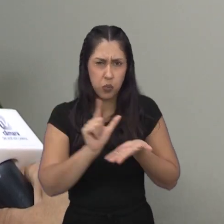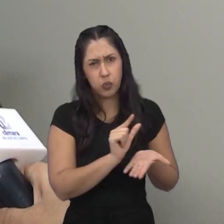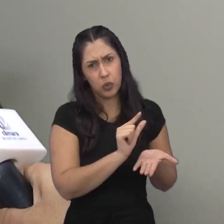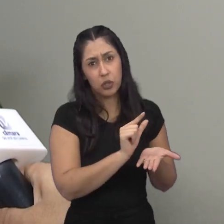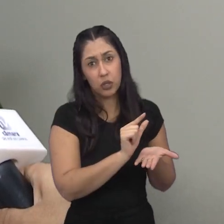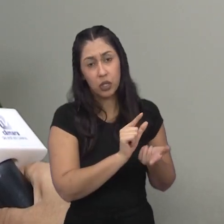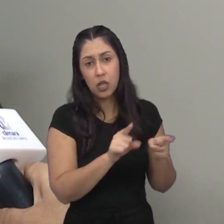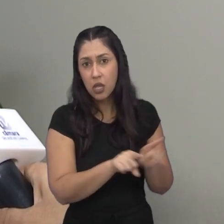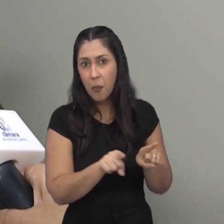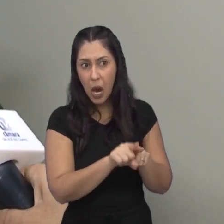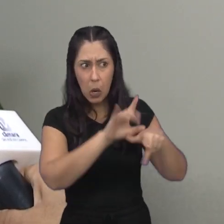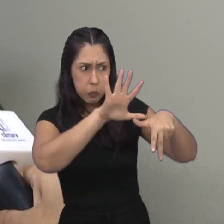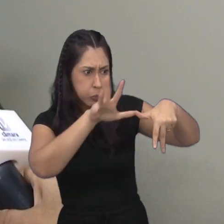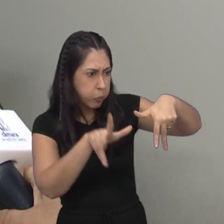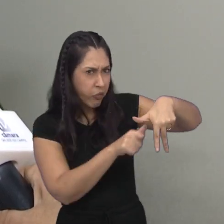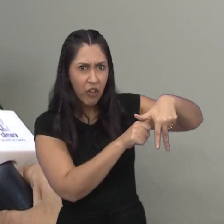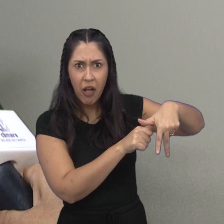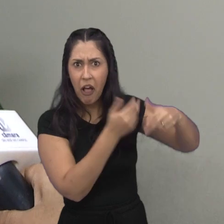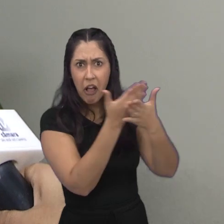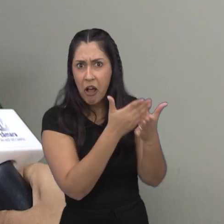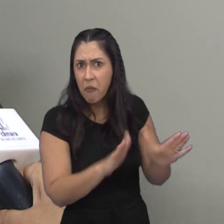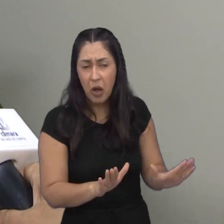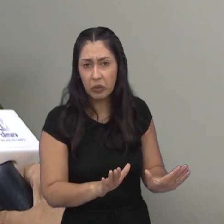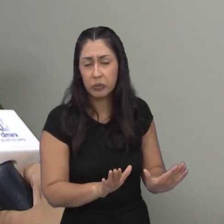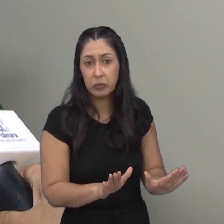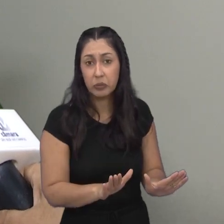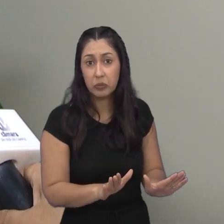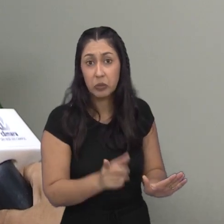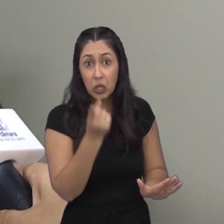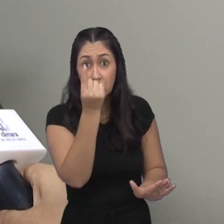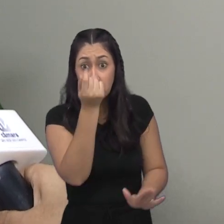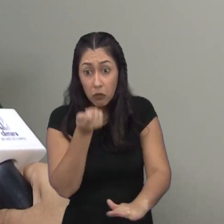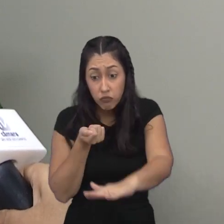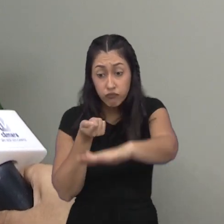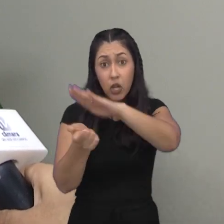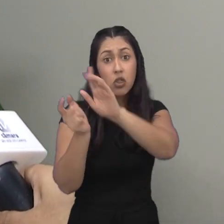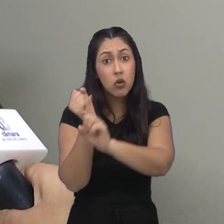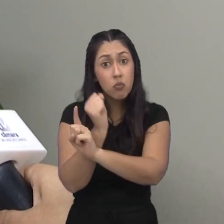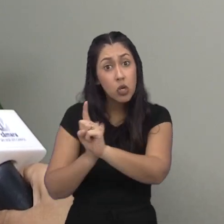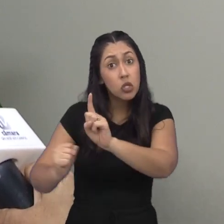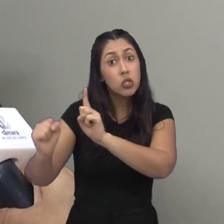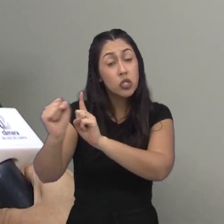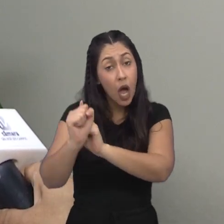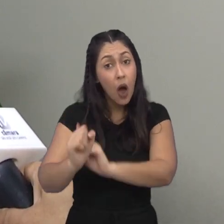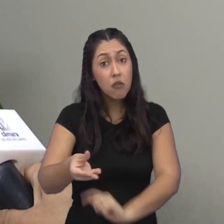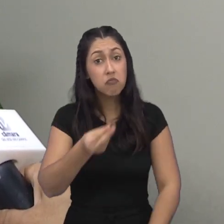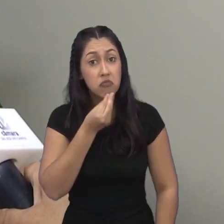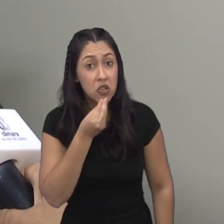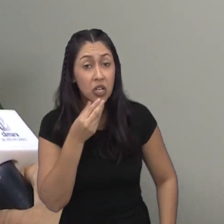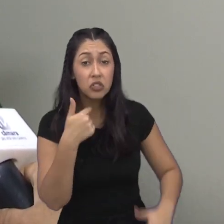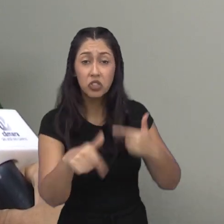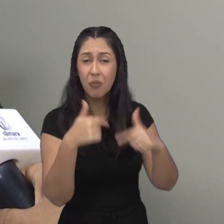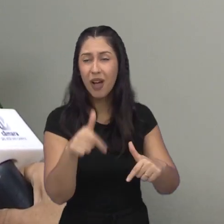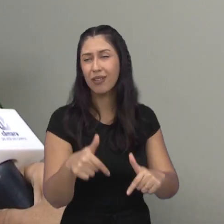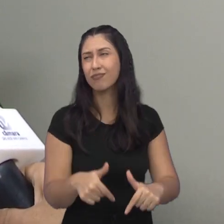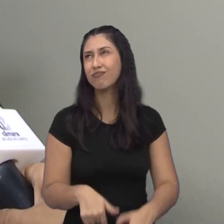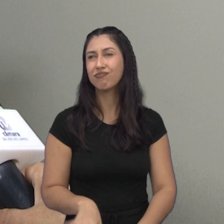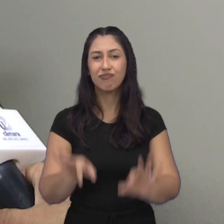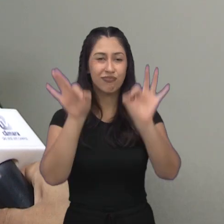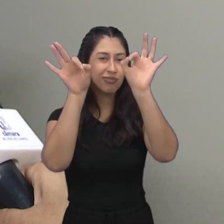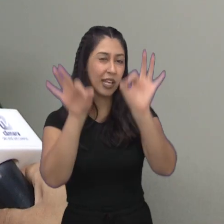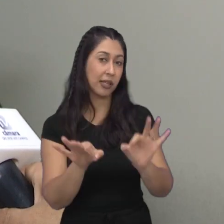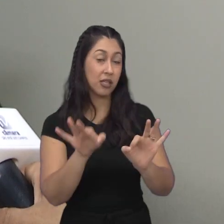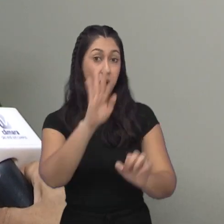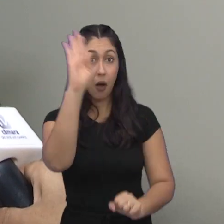você fechando a torneira da corrupção, né, e investindo no social, gerando emprego. Eu tenho certeza que o